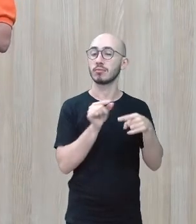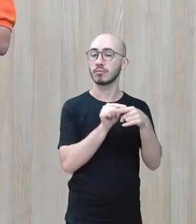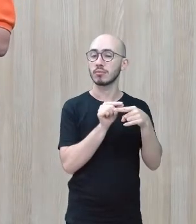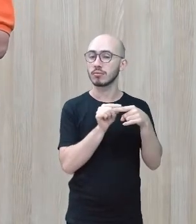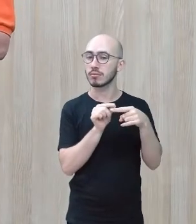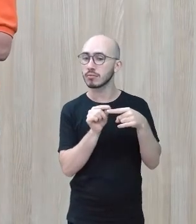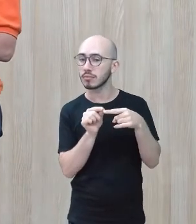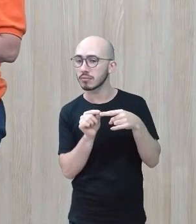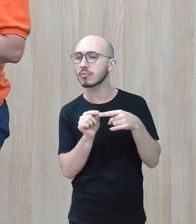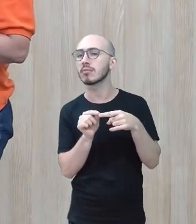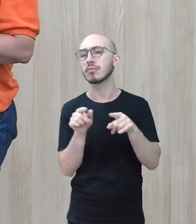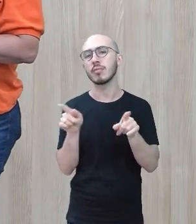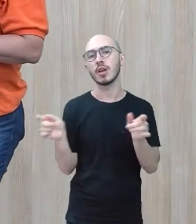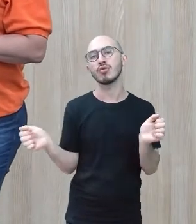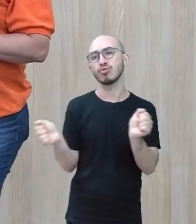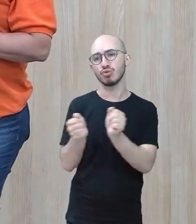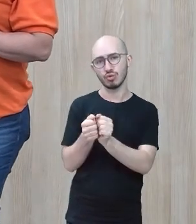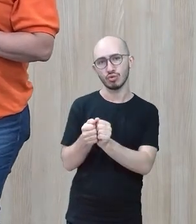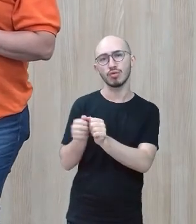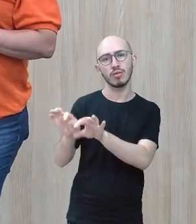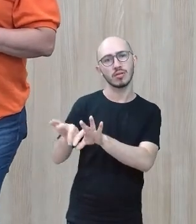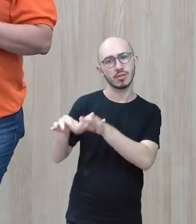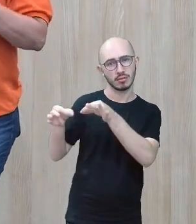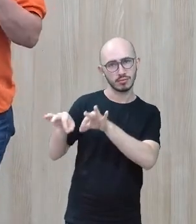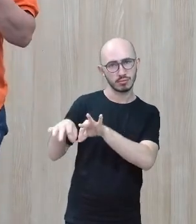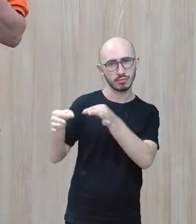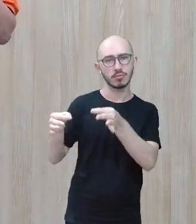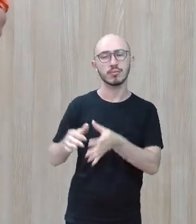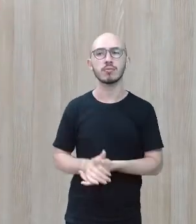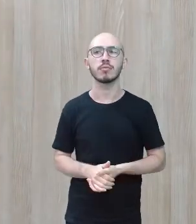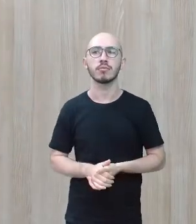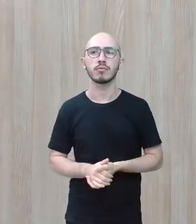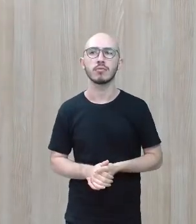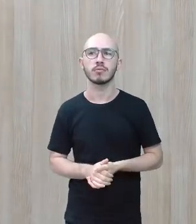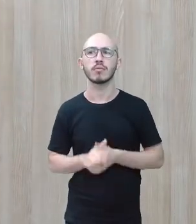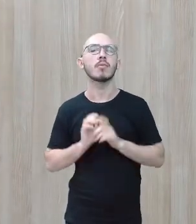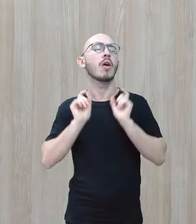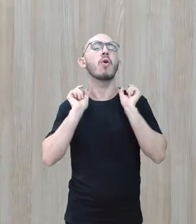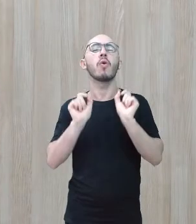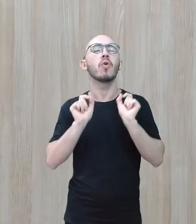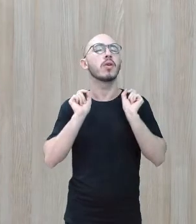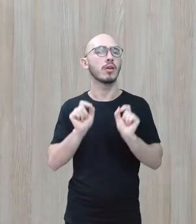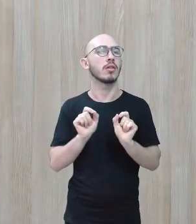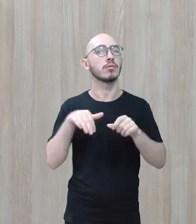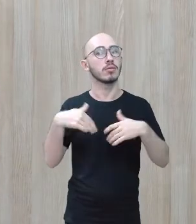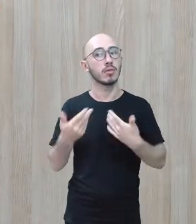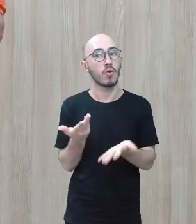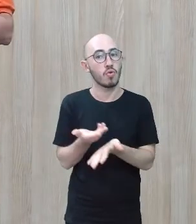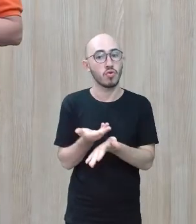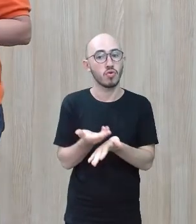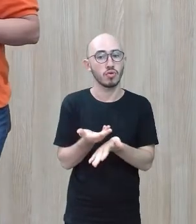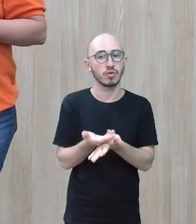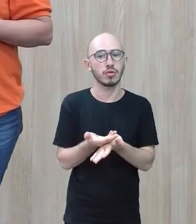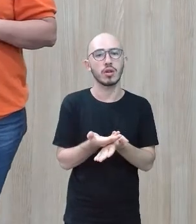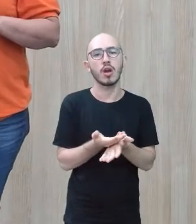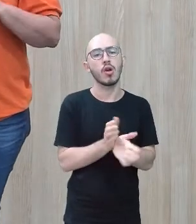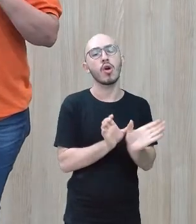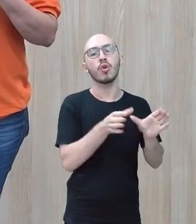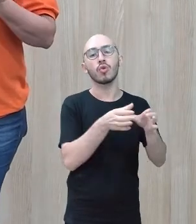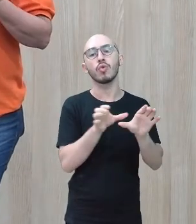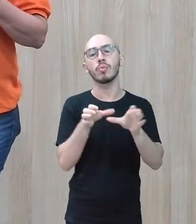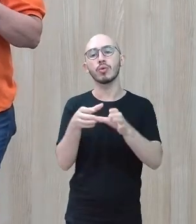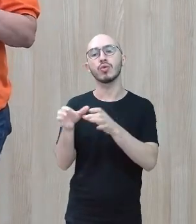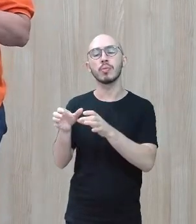e sintática da palavra. Então, o que é morfologia? Morfologia estuda as classes de palavras e